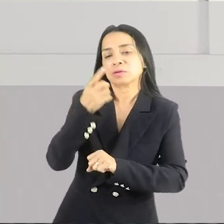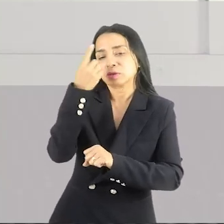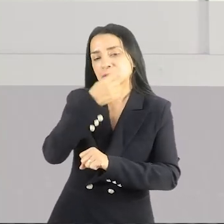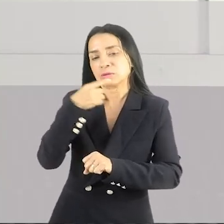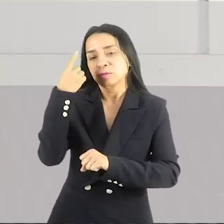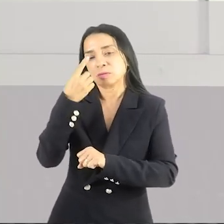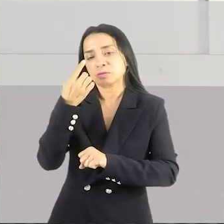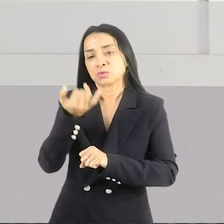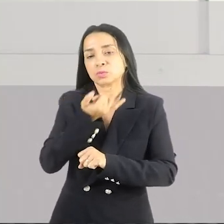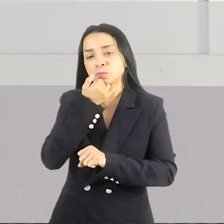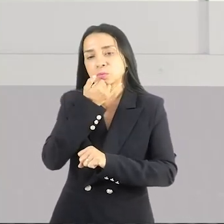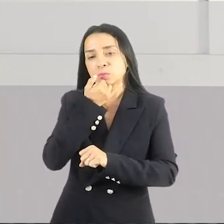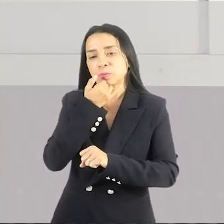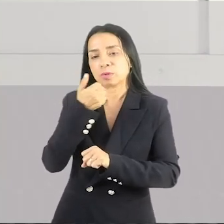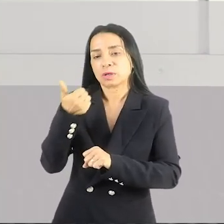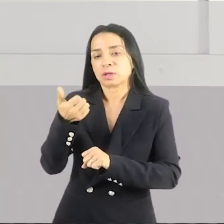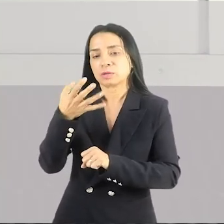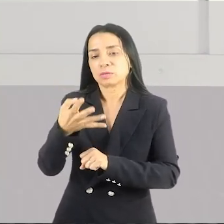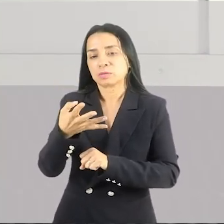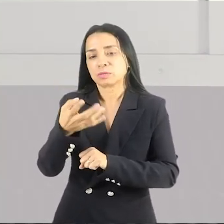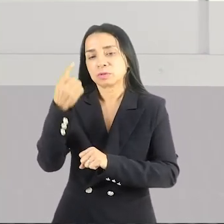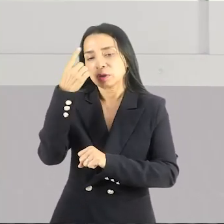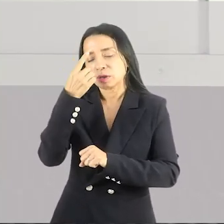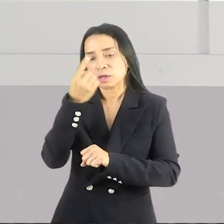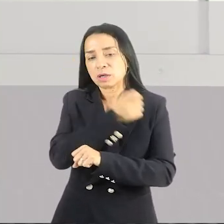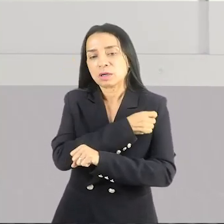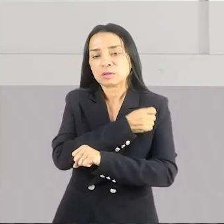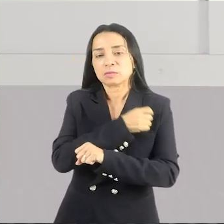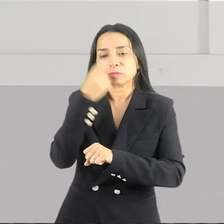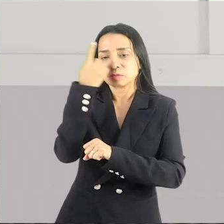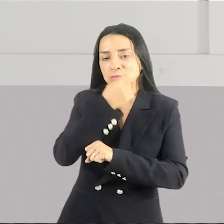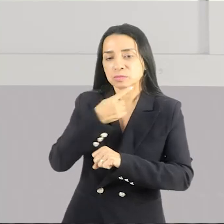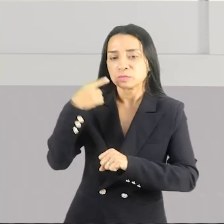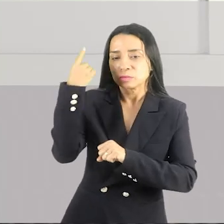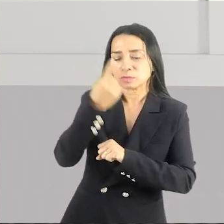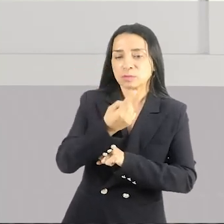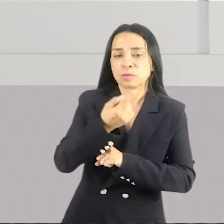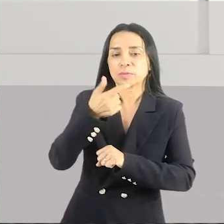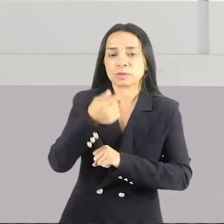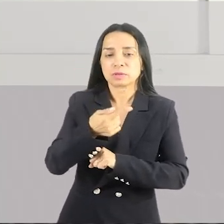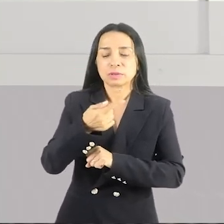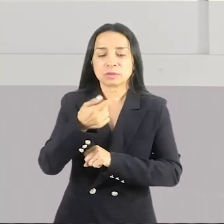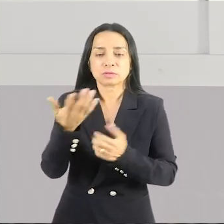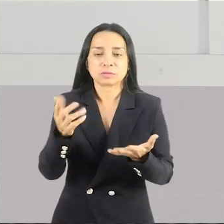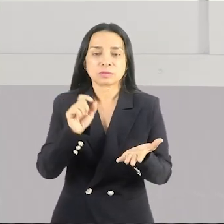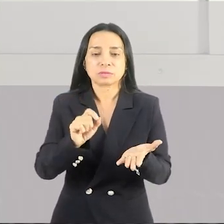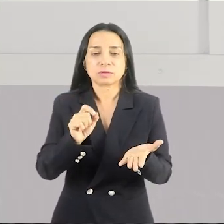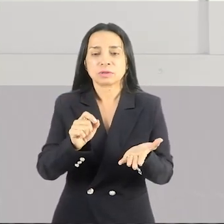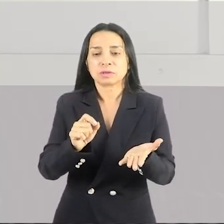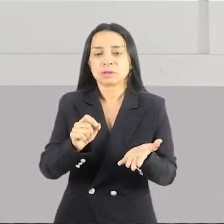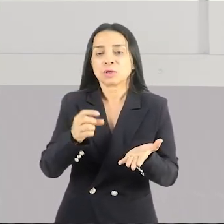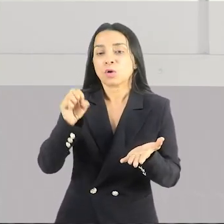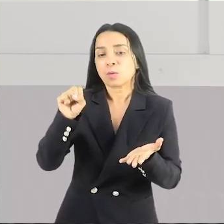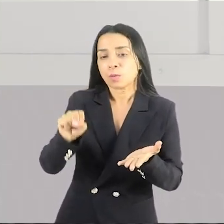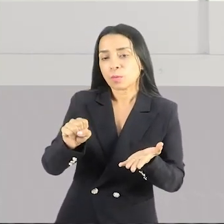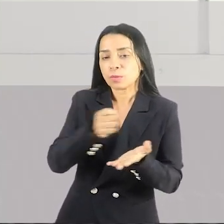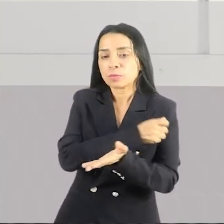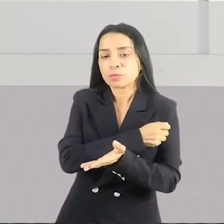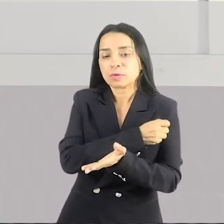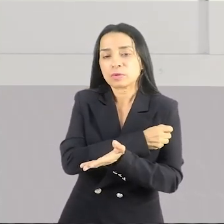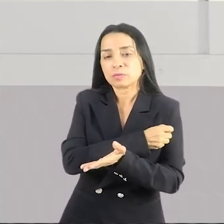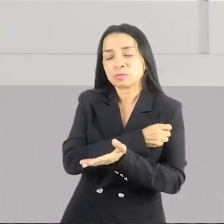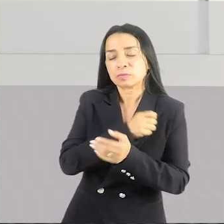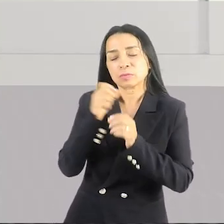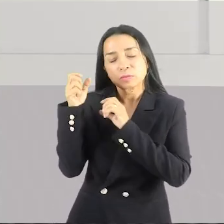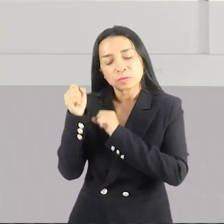desculpa, dormem 7 horas, 8 alunos dormem 9 horas e 3 alunos dormem 11 horas. Então ele quer saber a média de